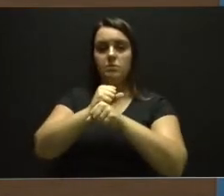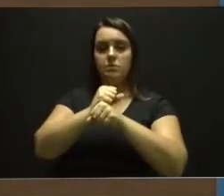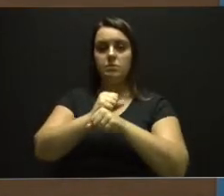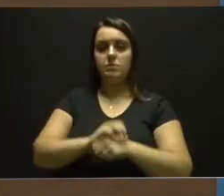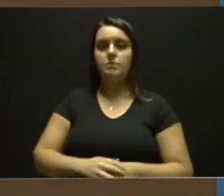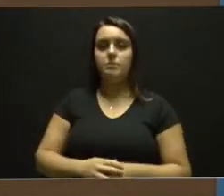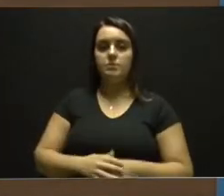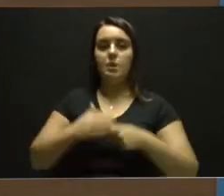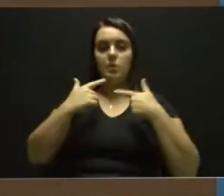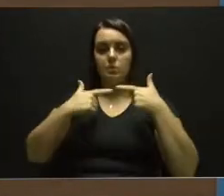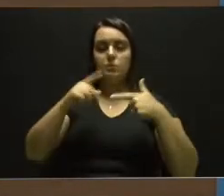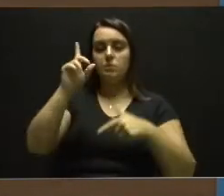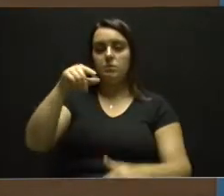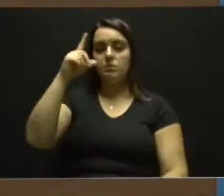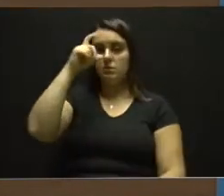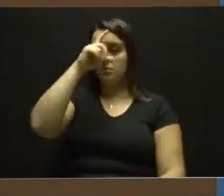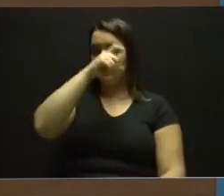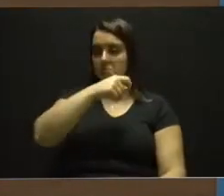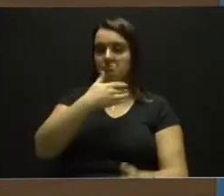mas